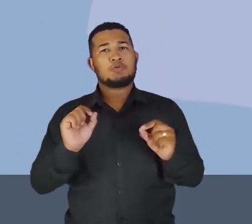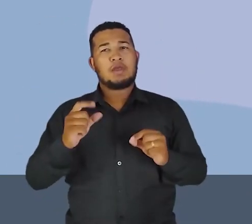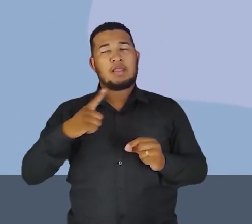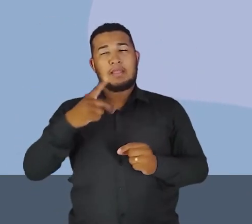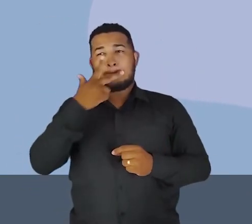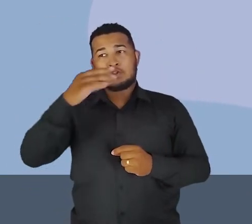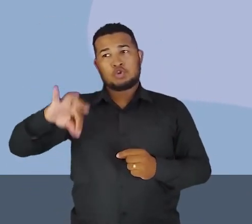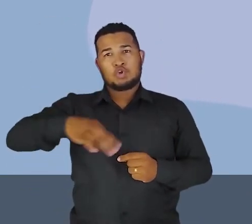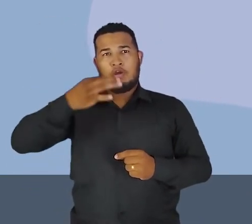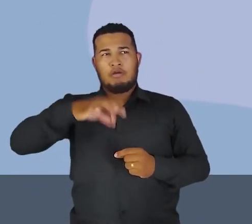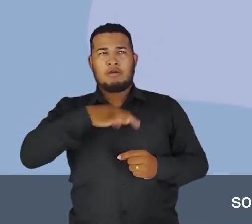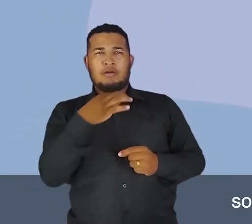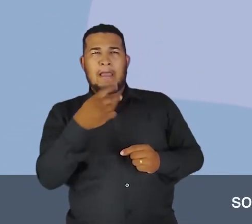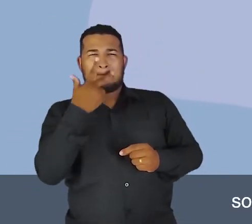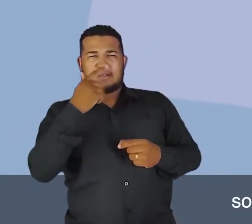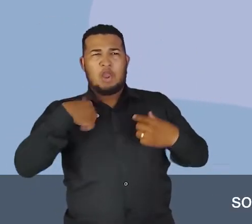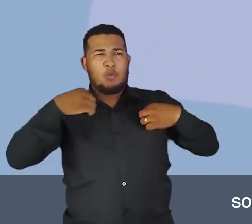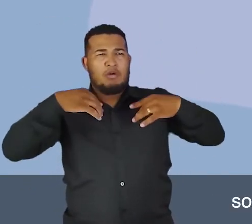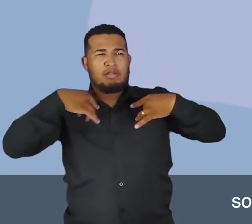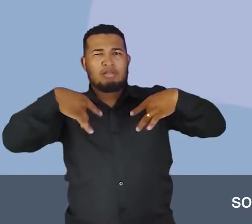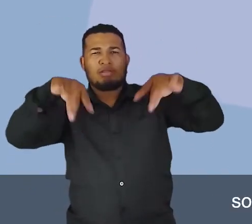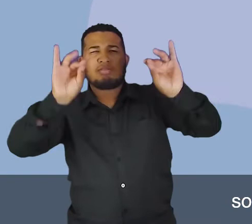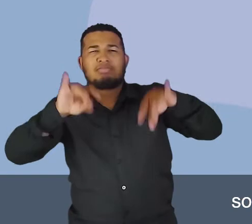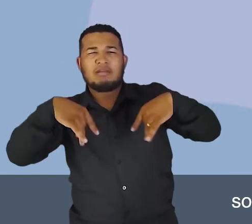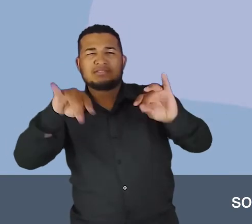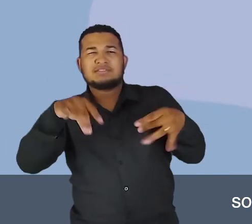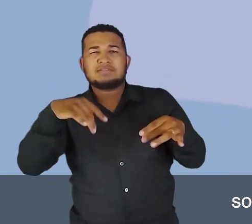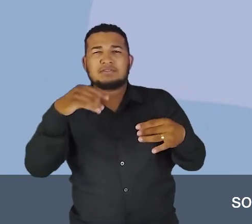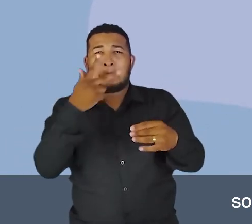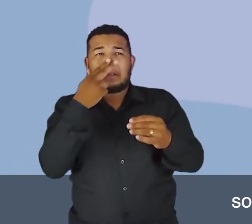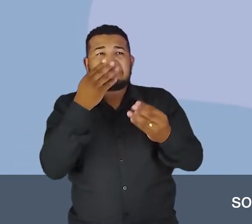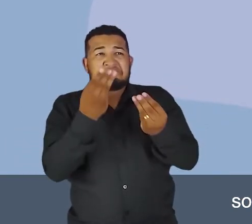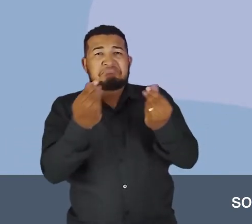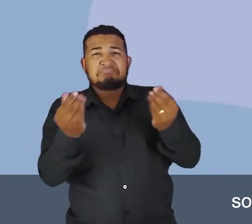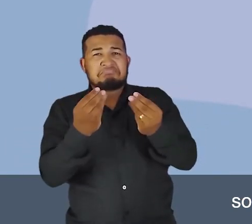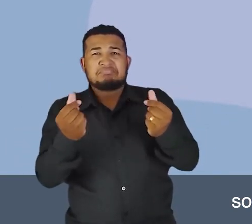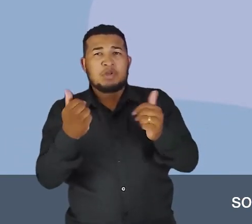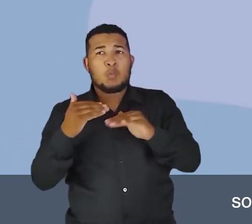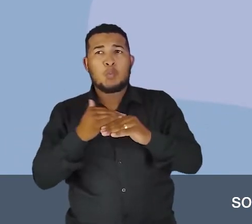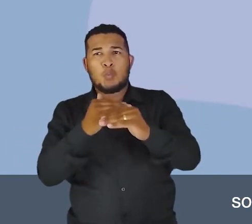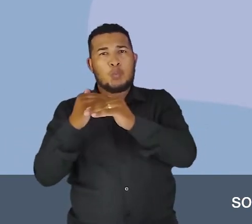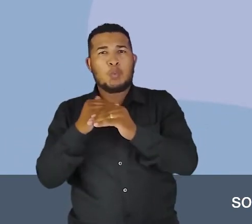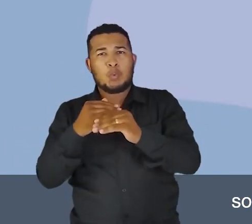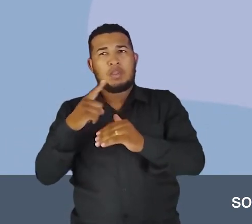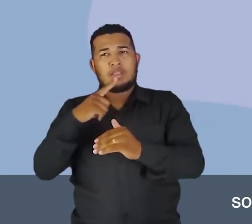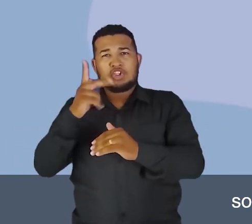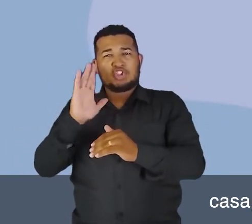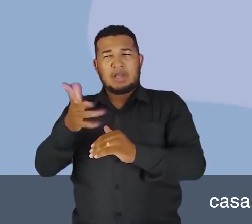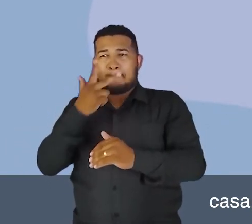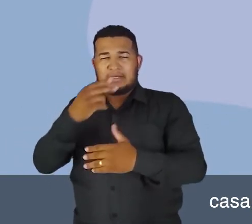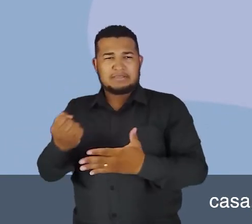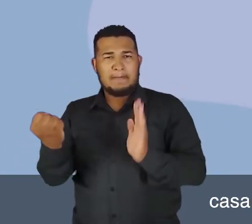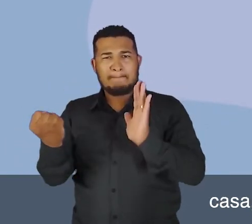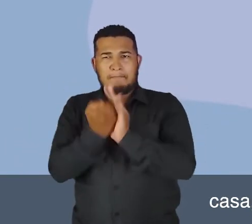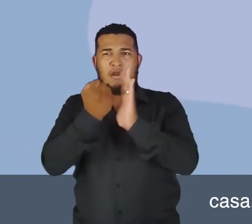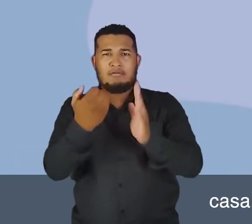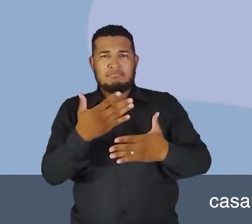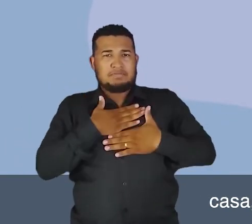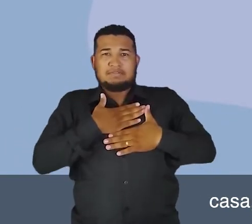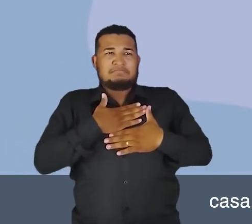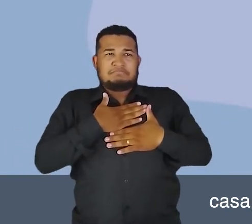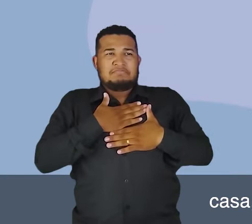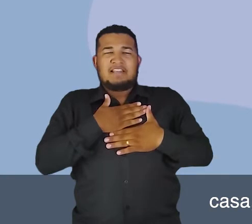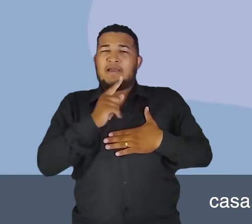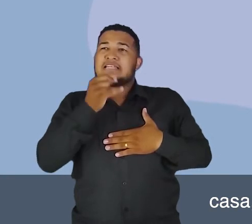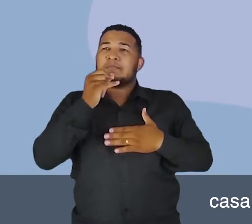costurado, sou tecido, sou gravado de forma universal, saio da estamparia, não de casa, da